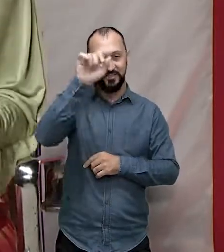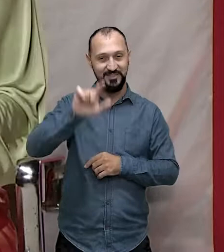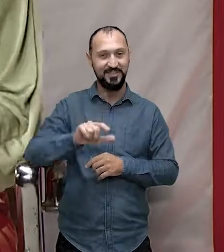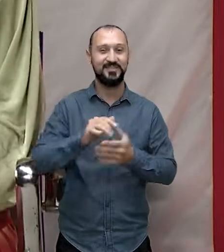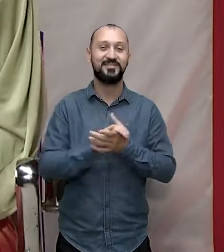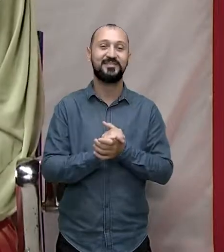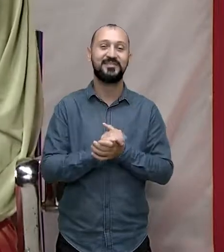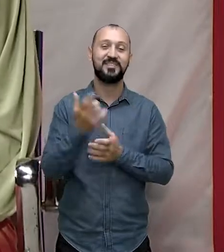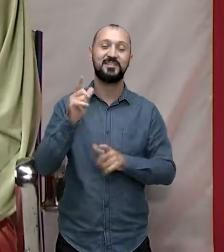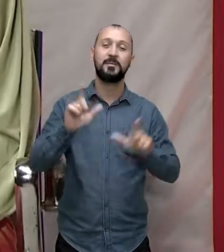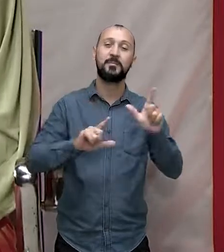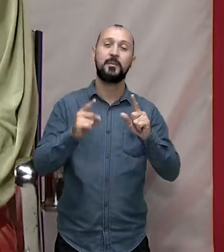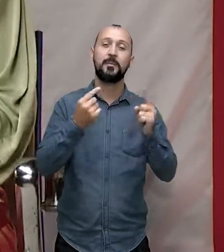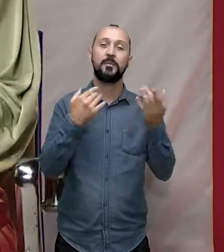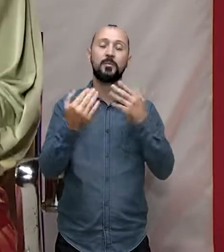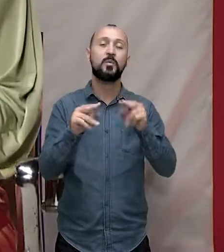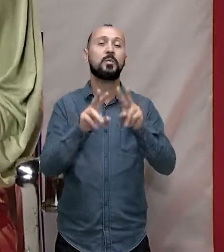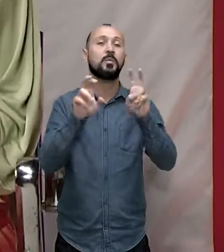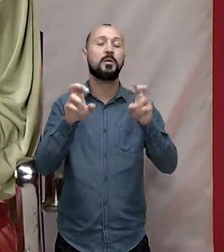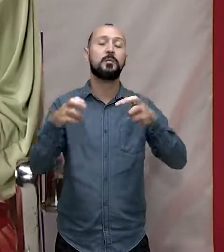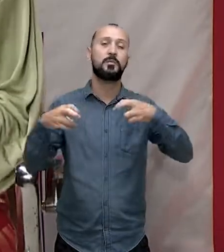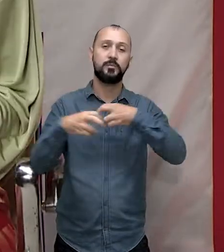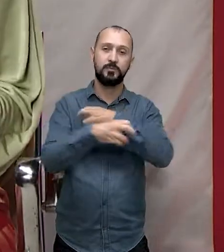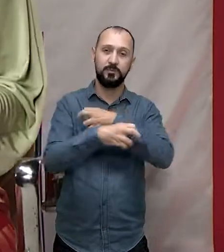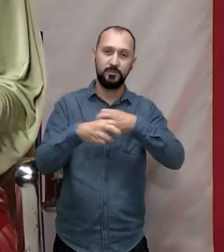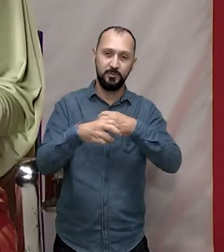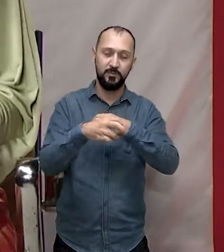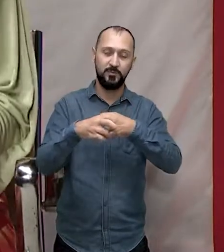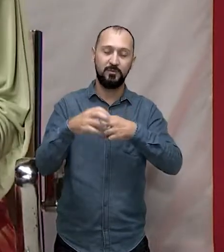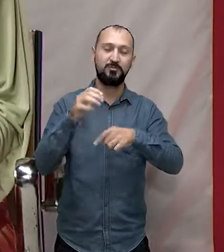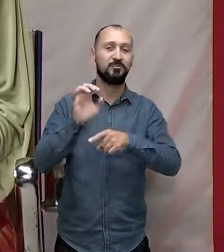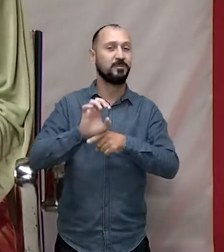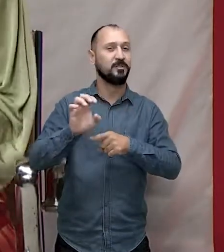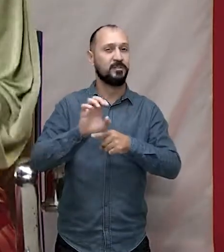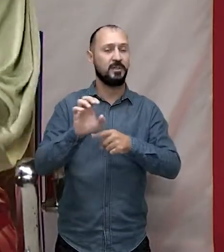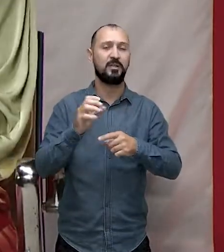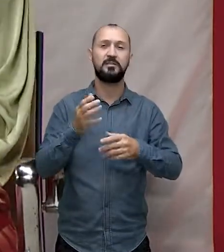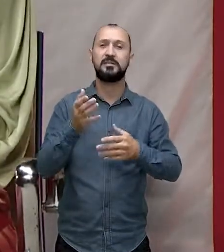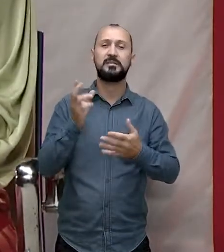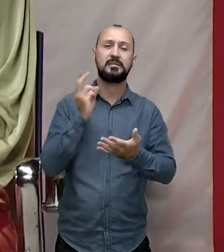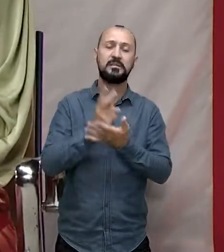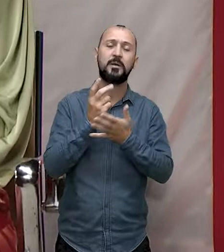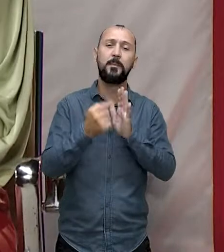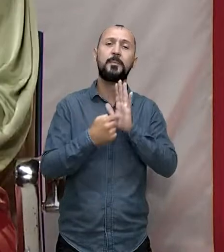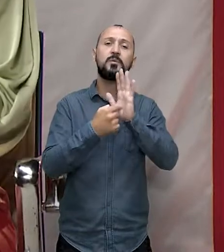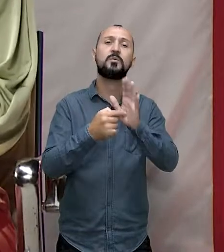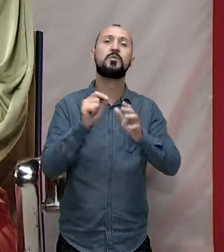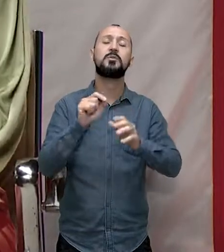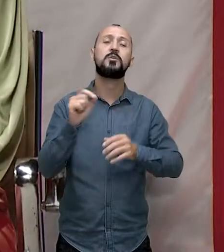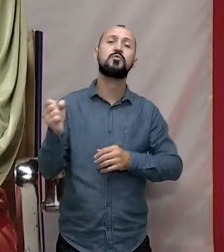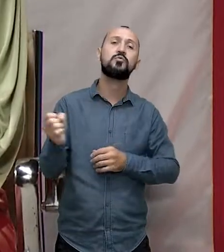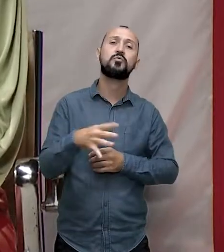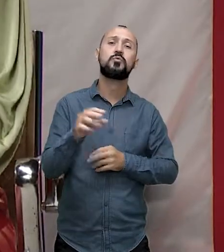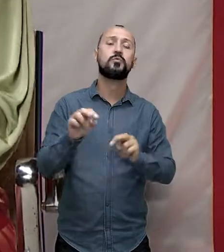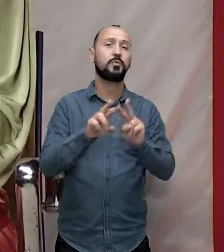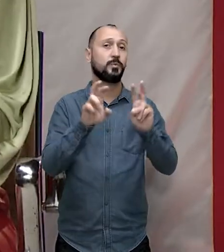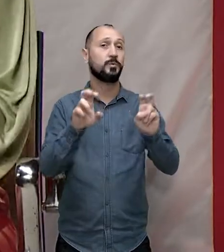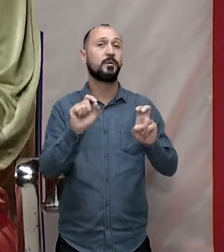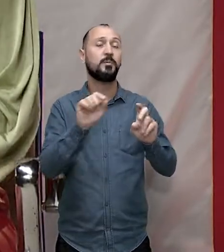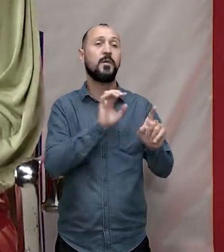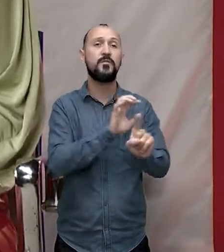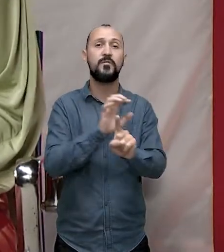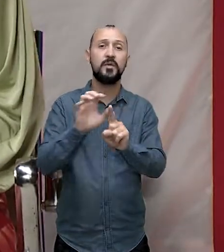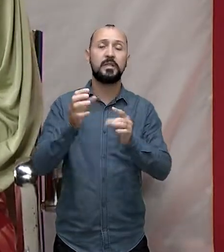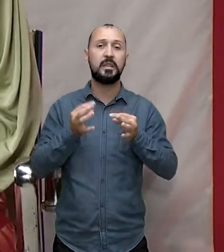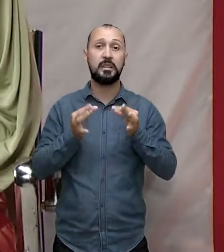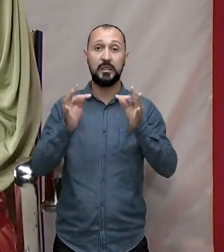MS. Esse é o nosso programa para debater as questões do trânsito do nosso estado, sempre apresentando as últimas novidades sobre o tema